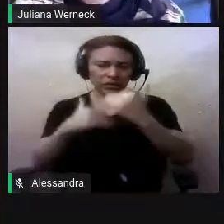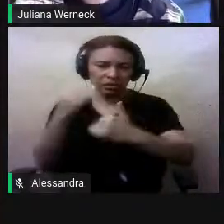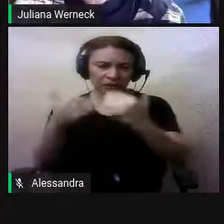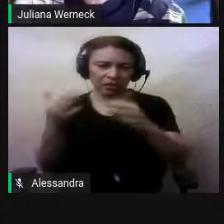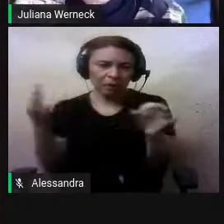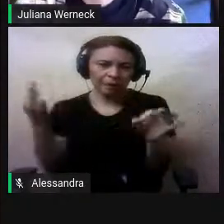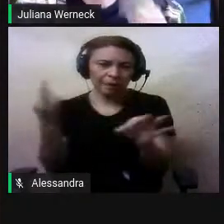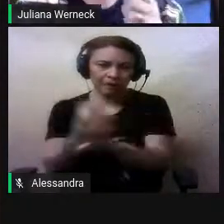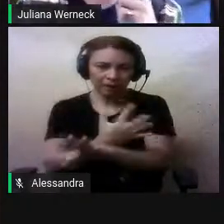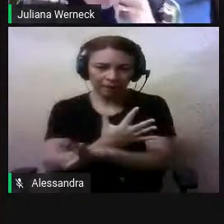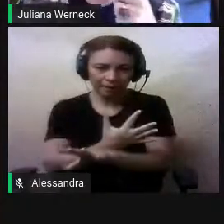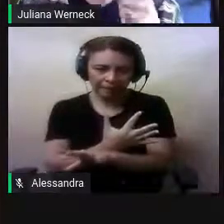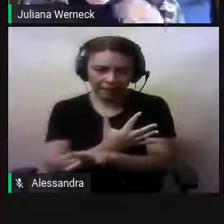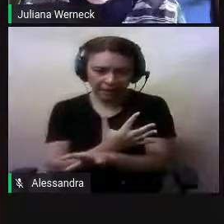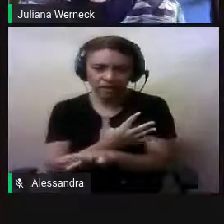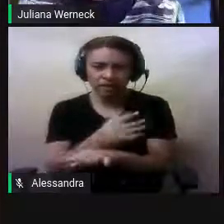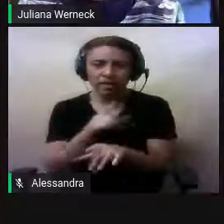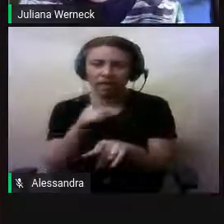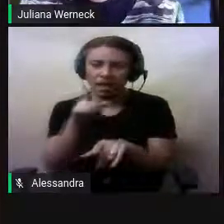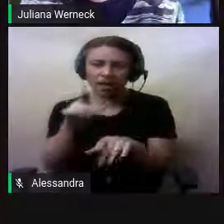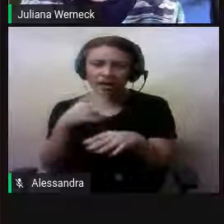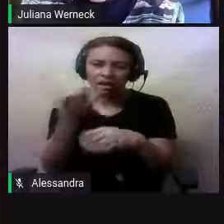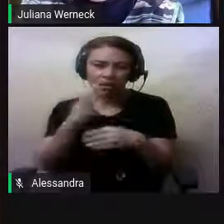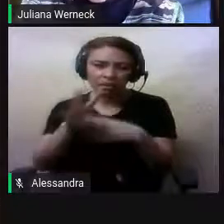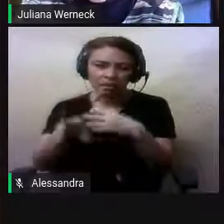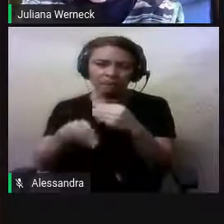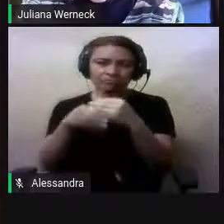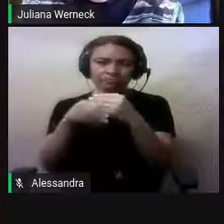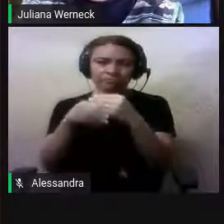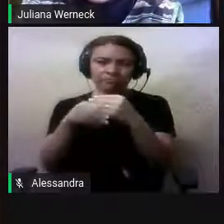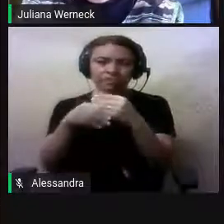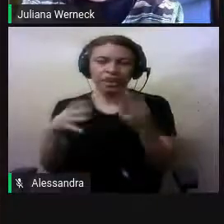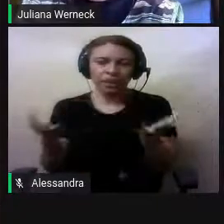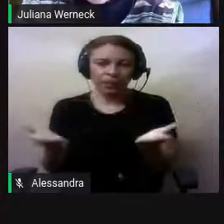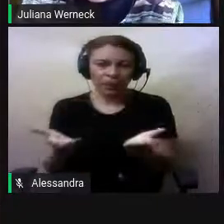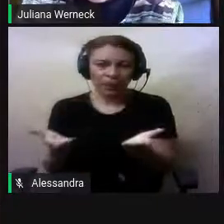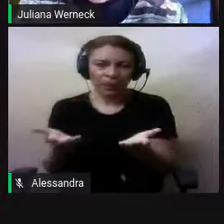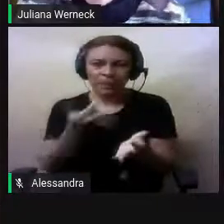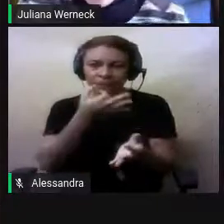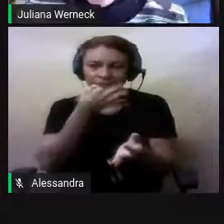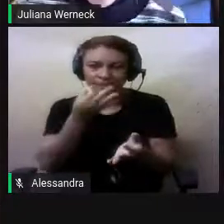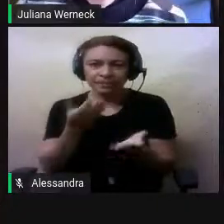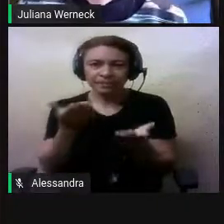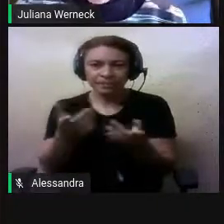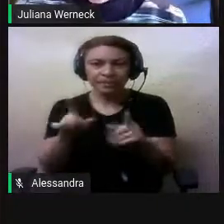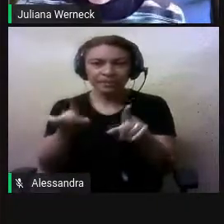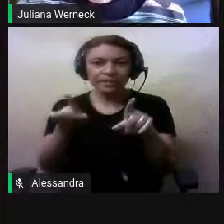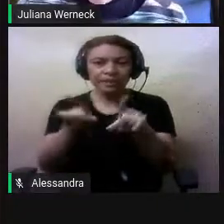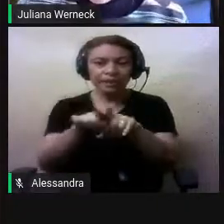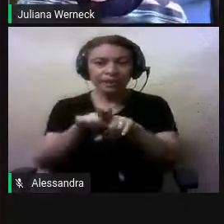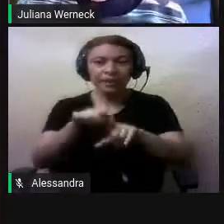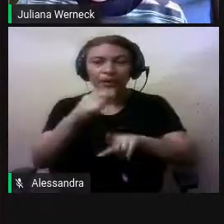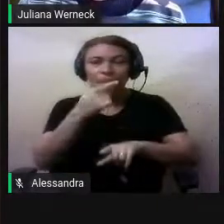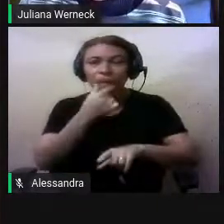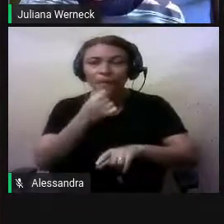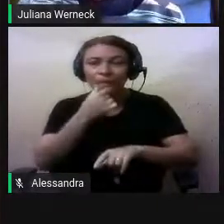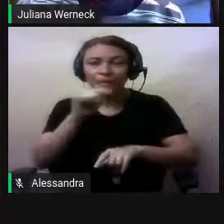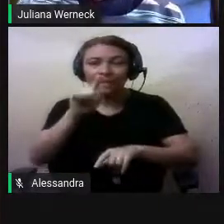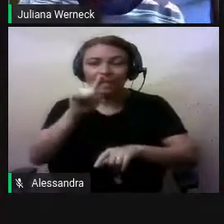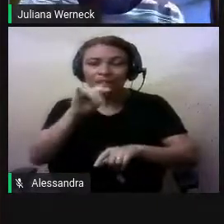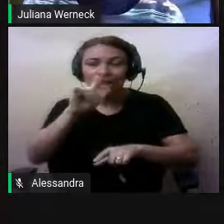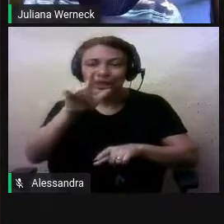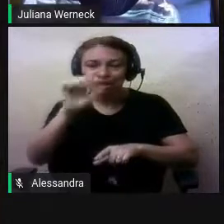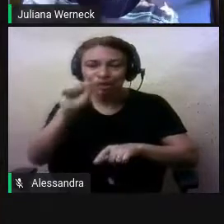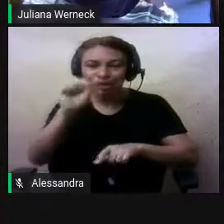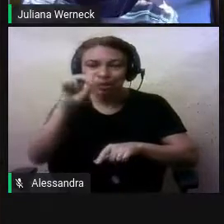potencial. Então, também queria, né, fazer esse comentário. Tem aqui o Gilson perguntando